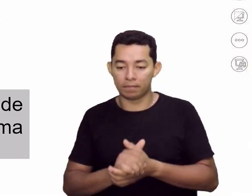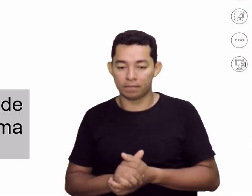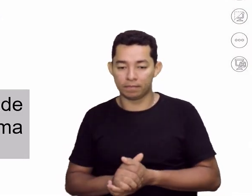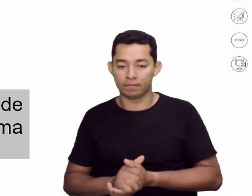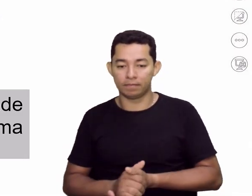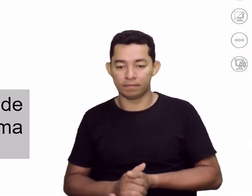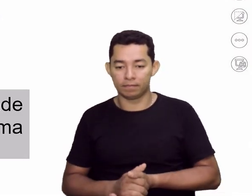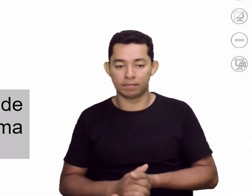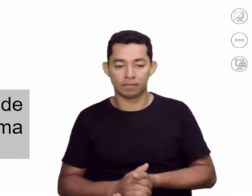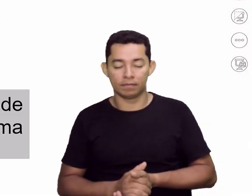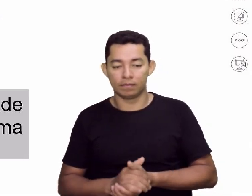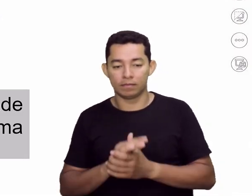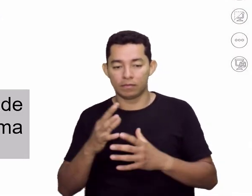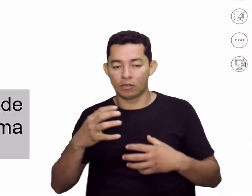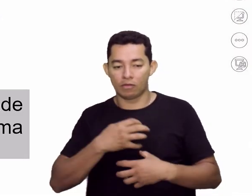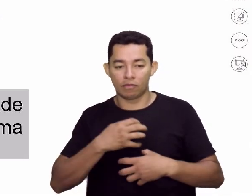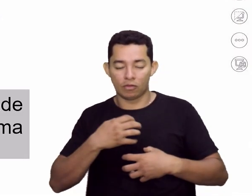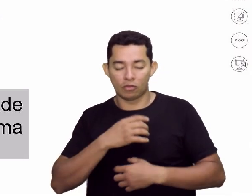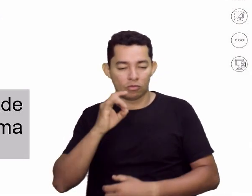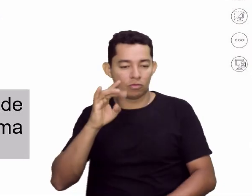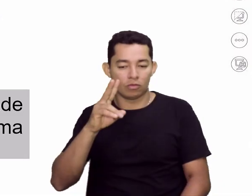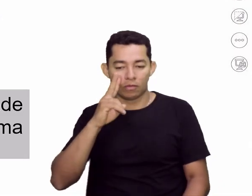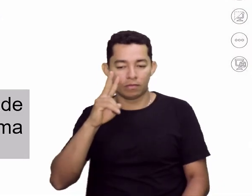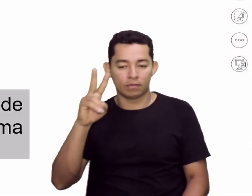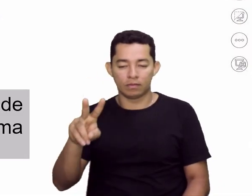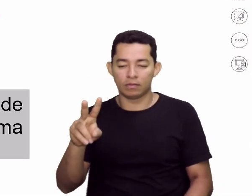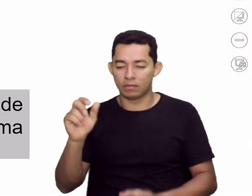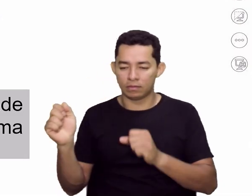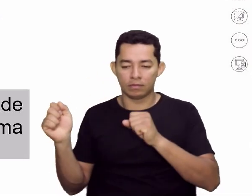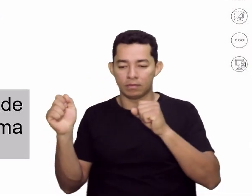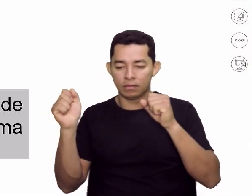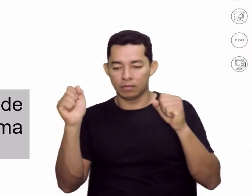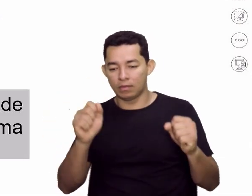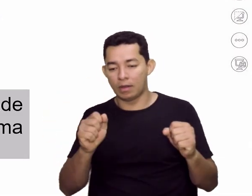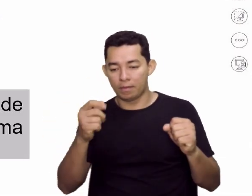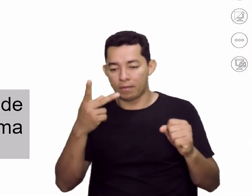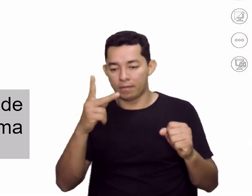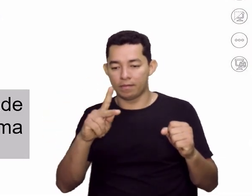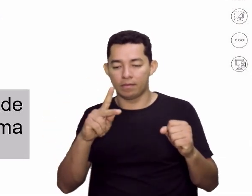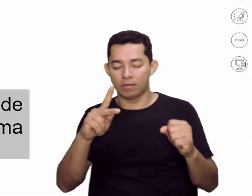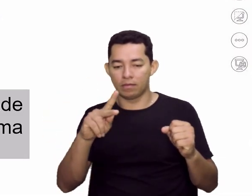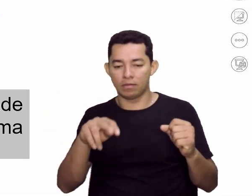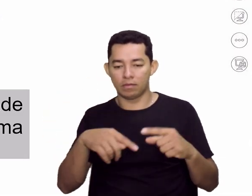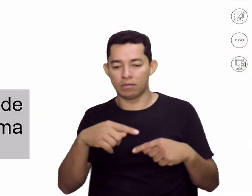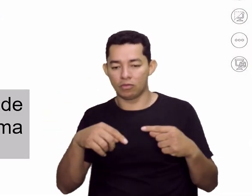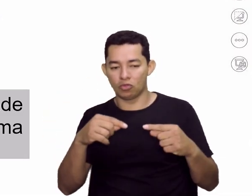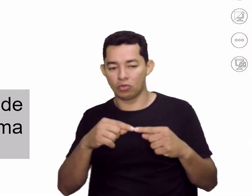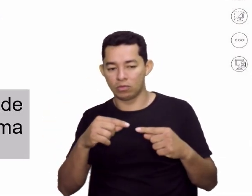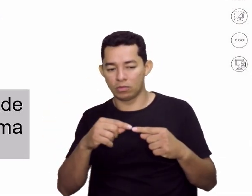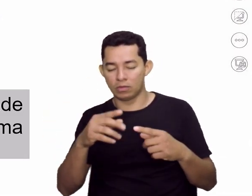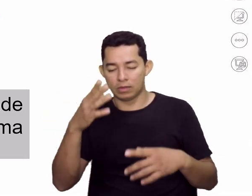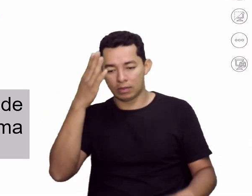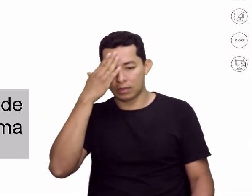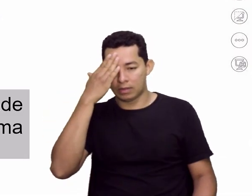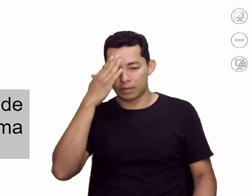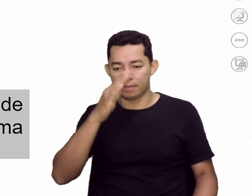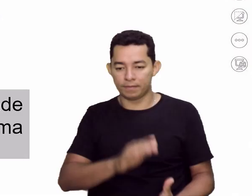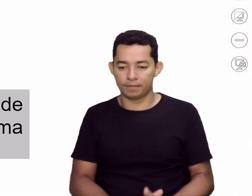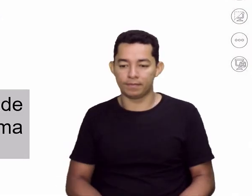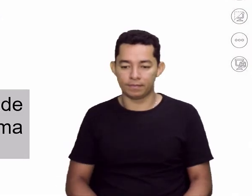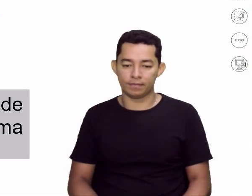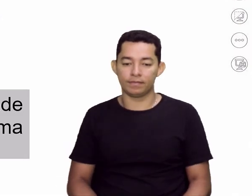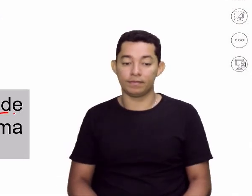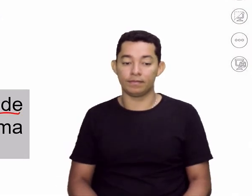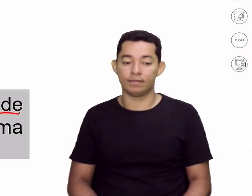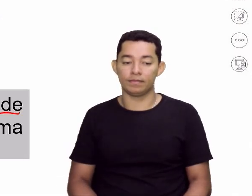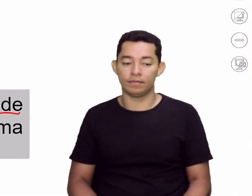dão formas que só você mesmo vai poder, com sua subjetividade, né? Entender, né? Uma tela